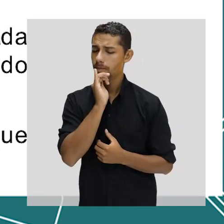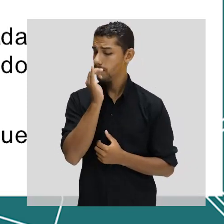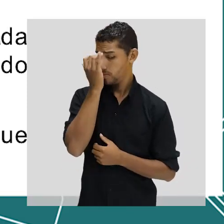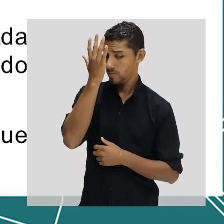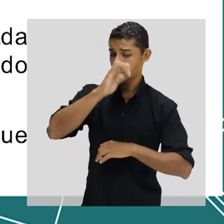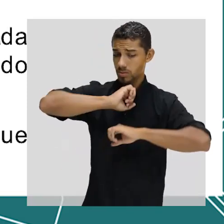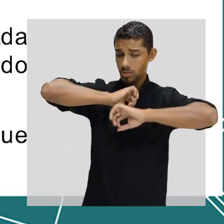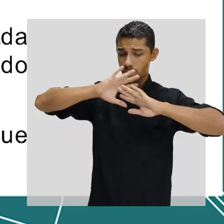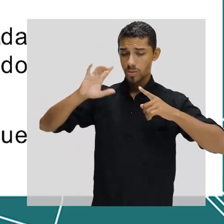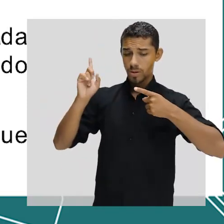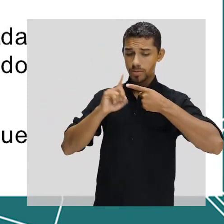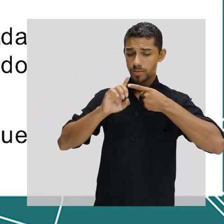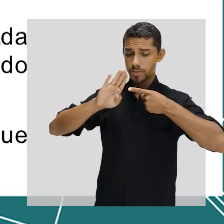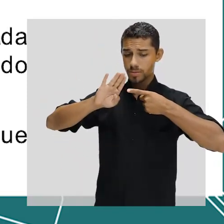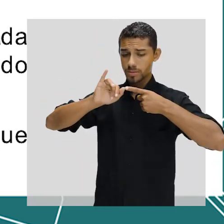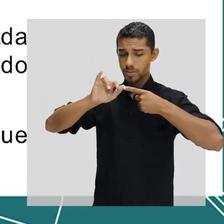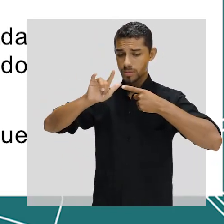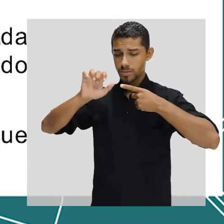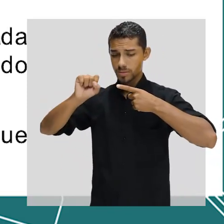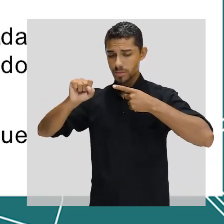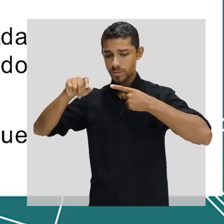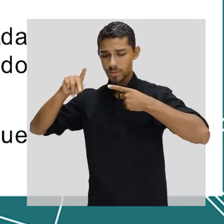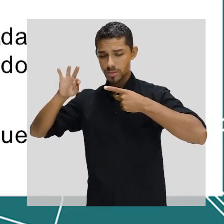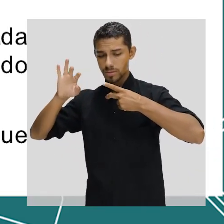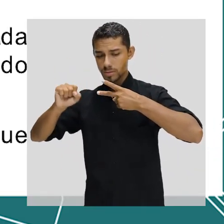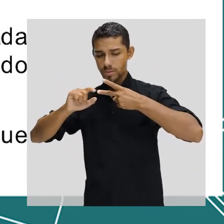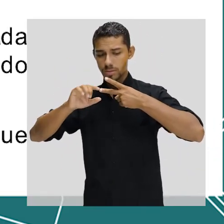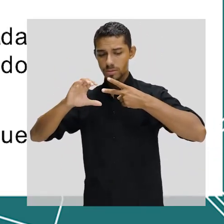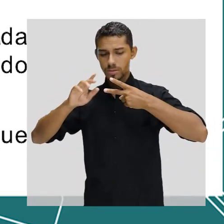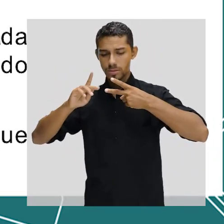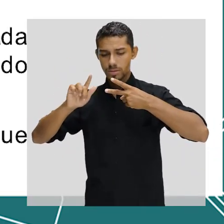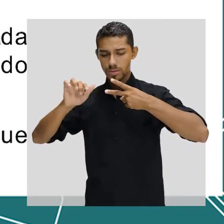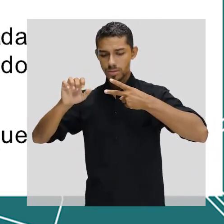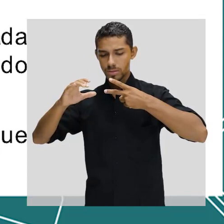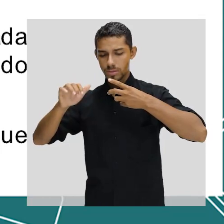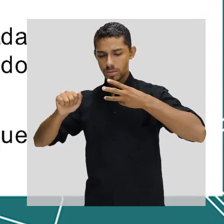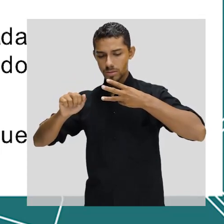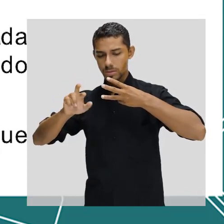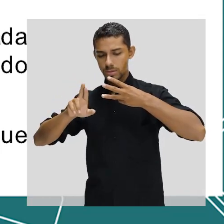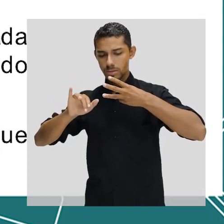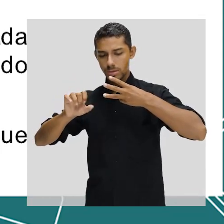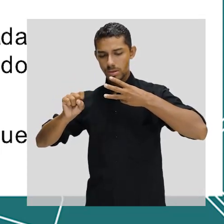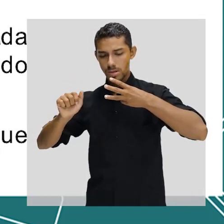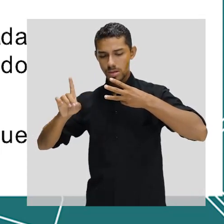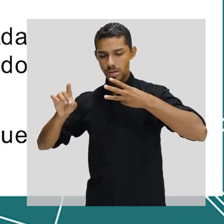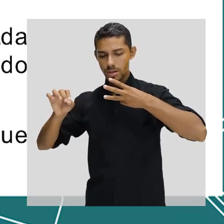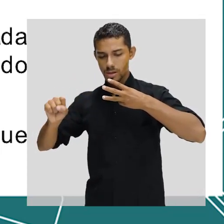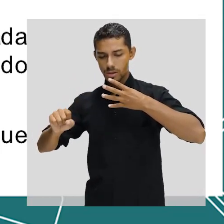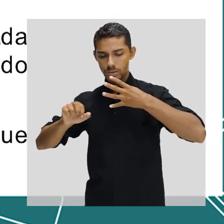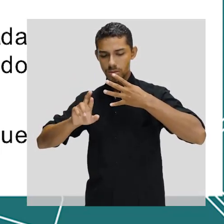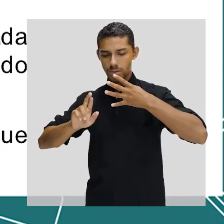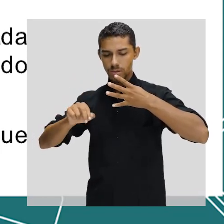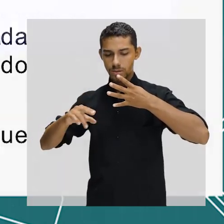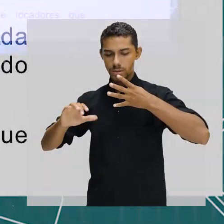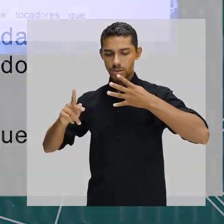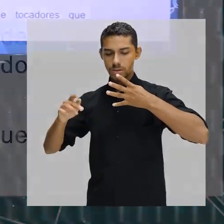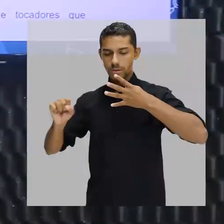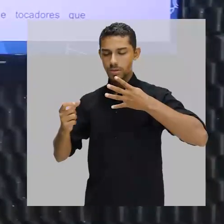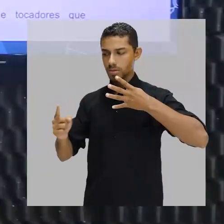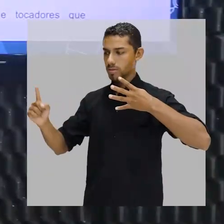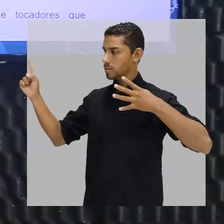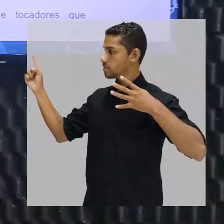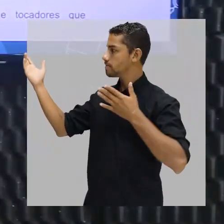compreensão. Os bailes pastoris, as cheganças, os reisados e os ranchos. É a forma mais simples de você entender essa